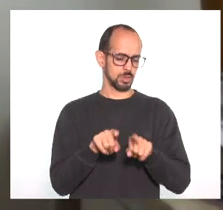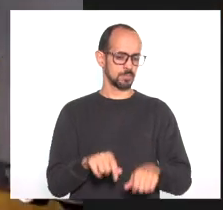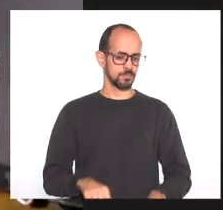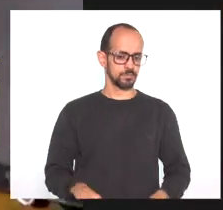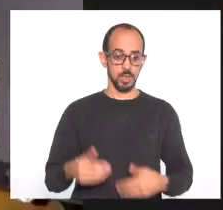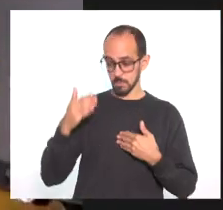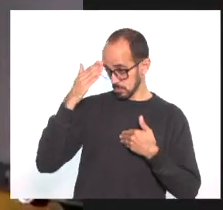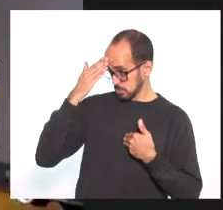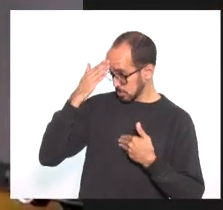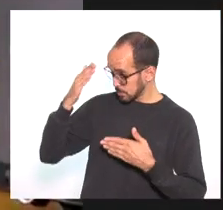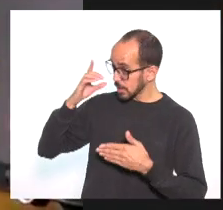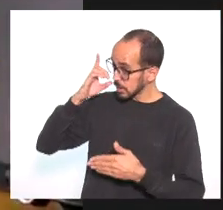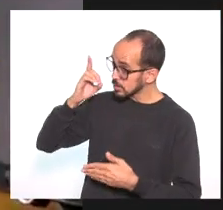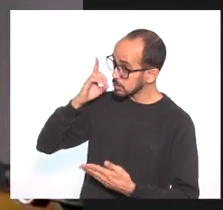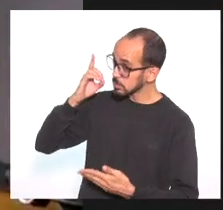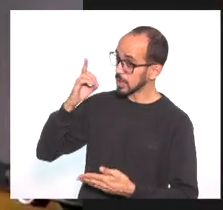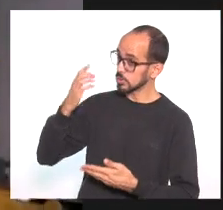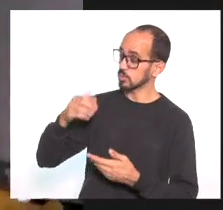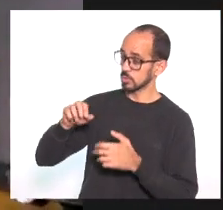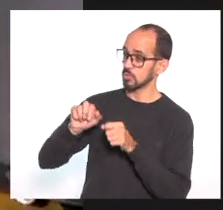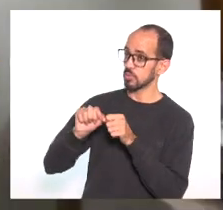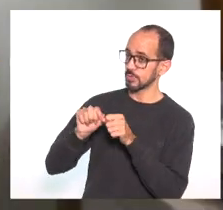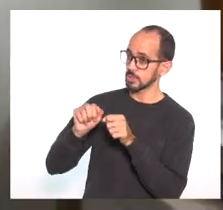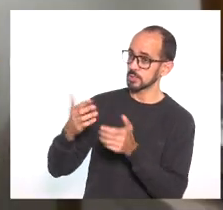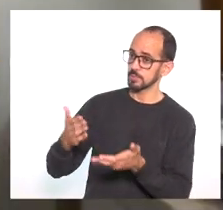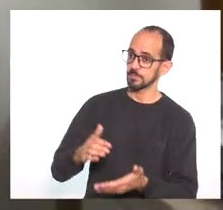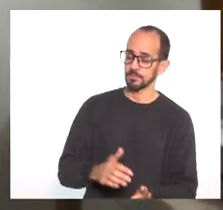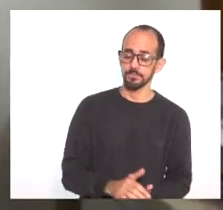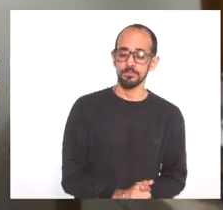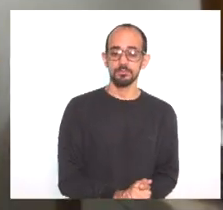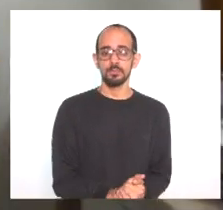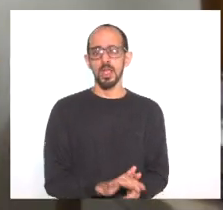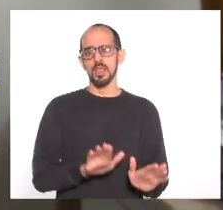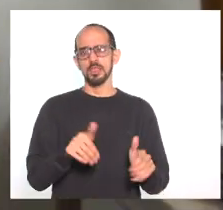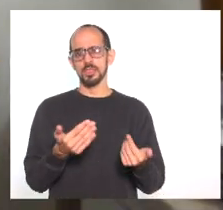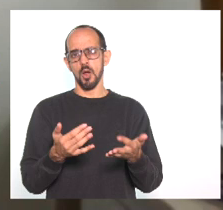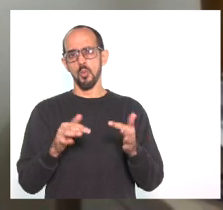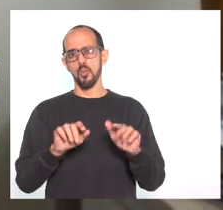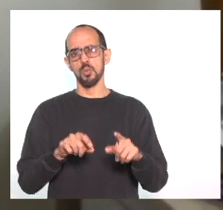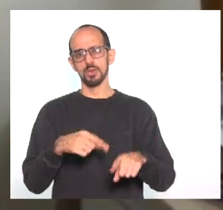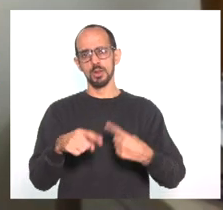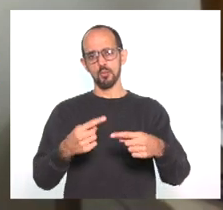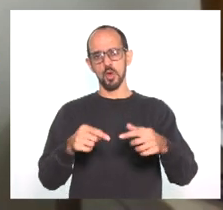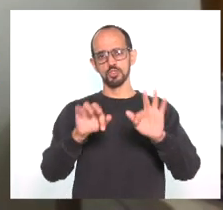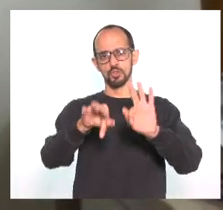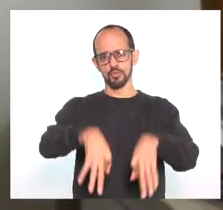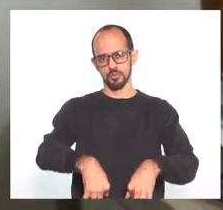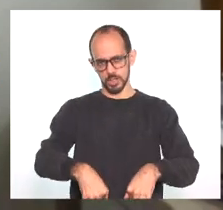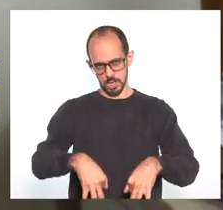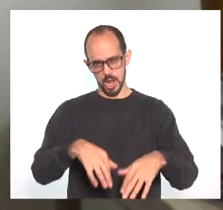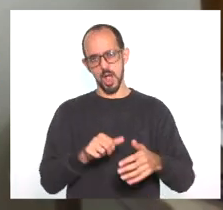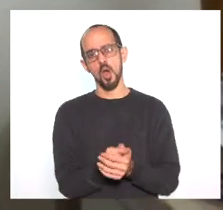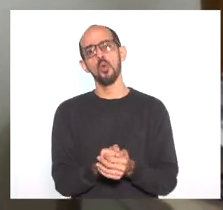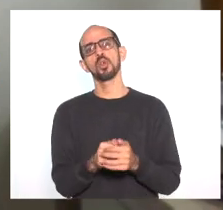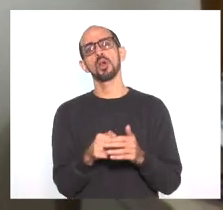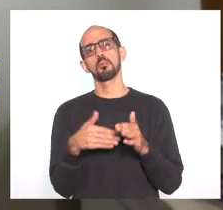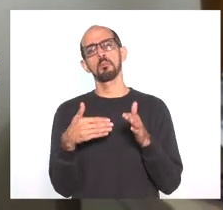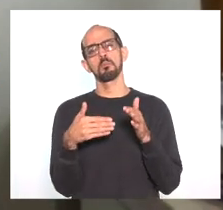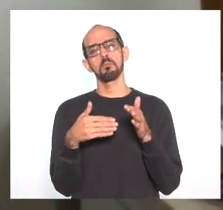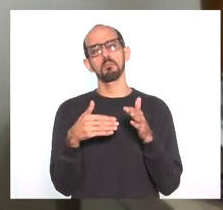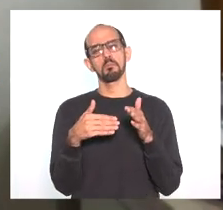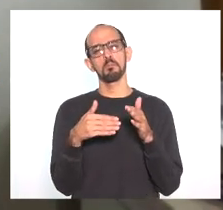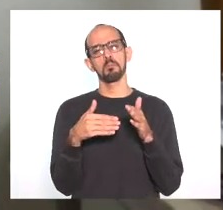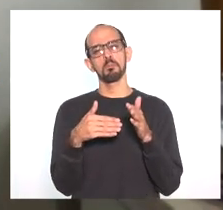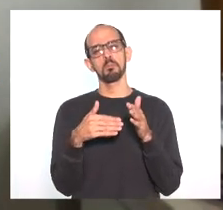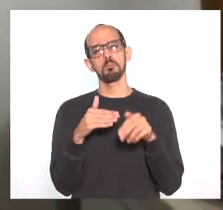Obrigado, deputado. Vou fazer isso, sim. Bom, finalmente, o item mais curtinho, que é